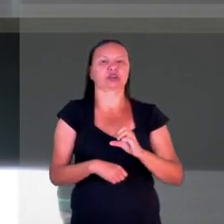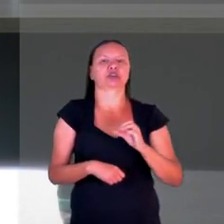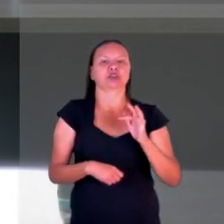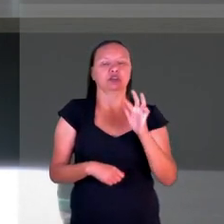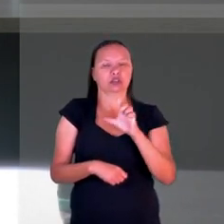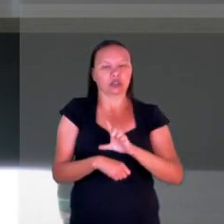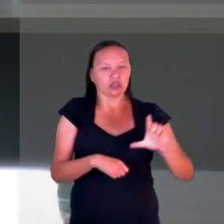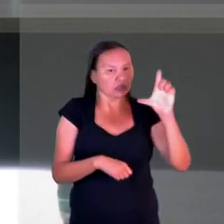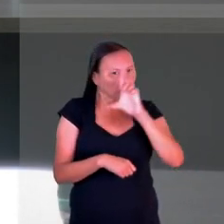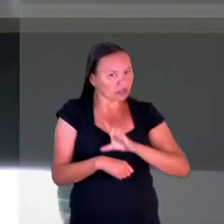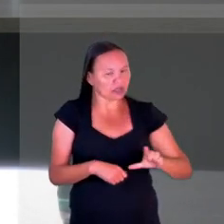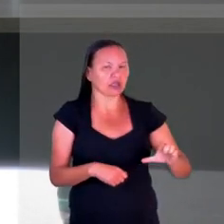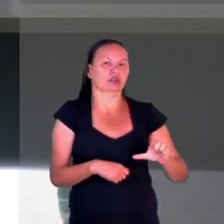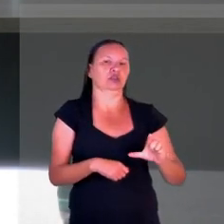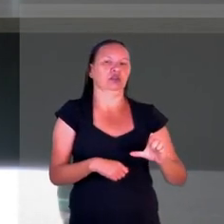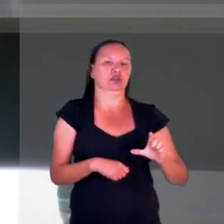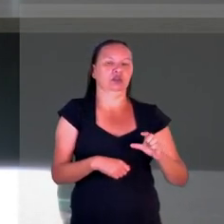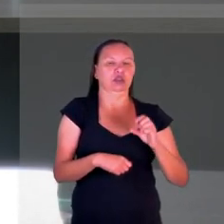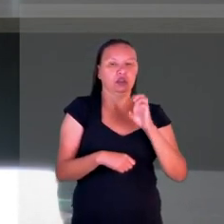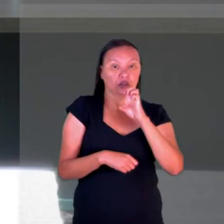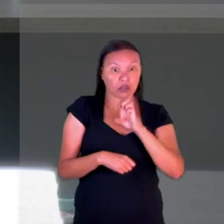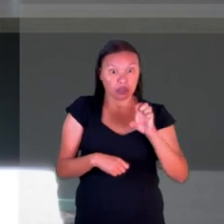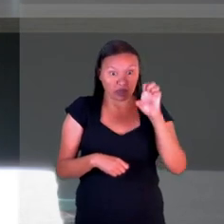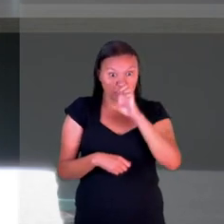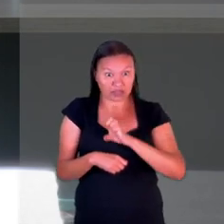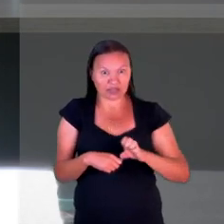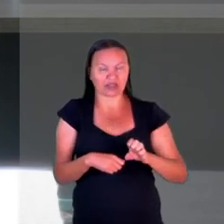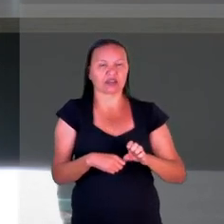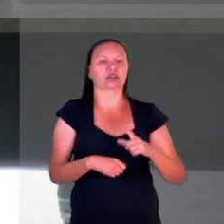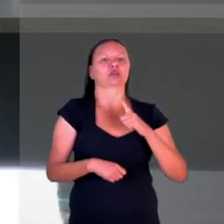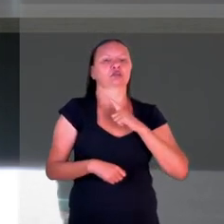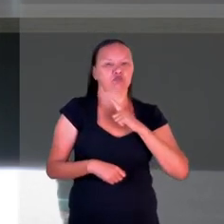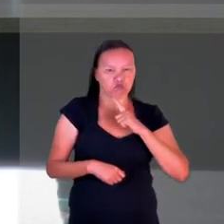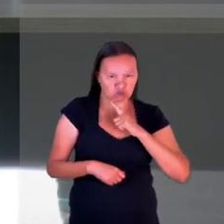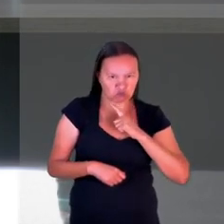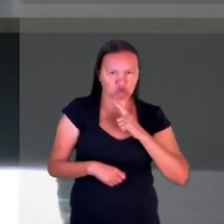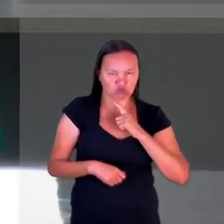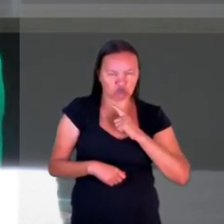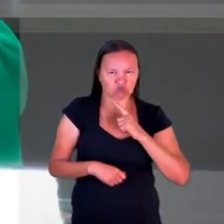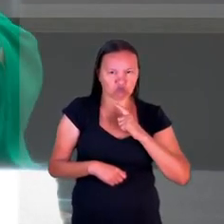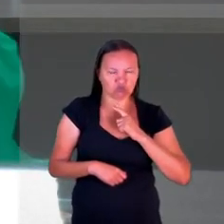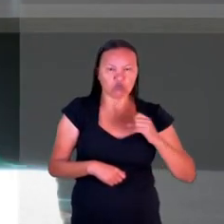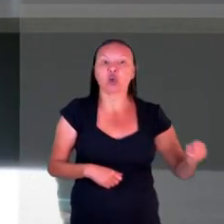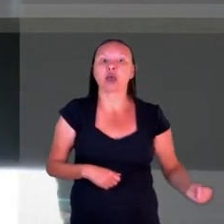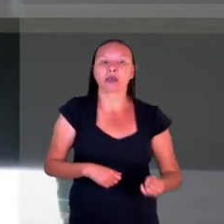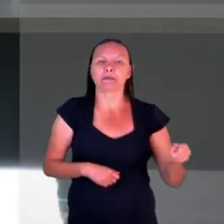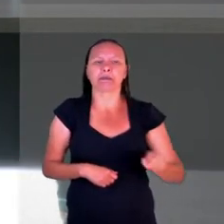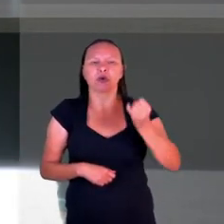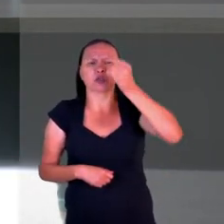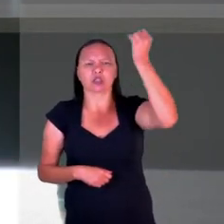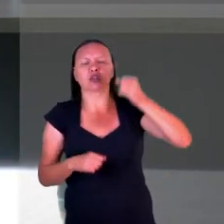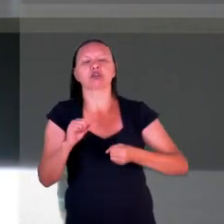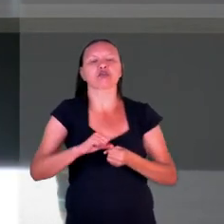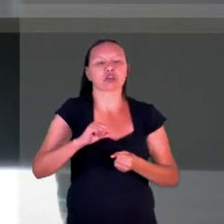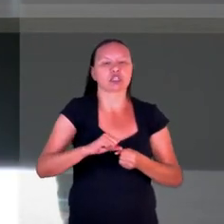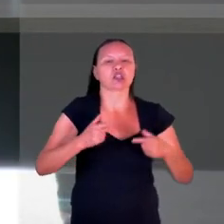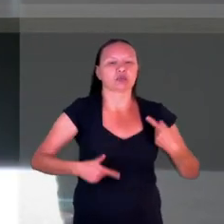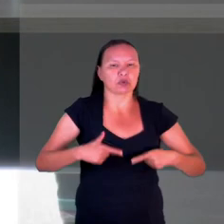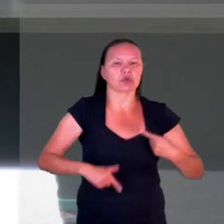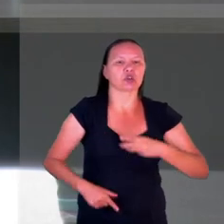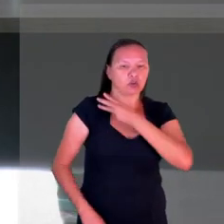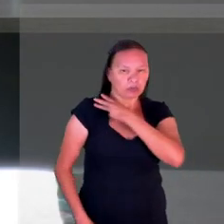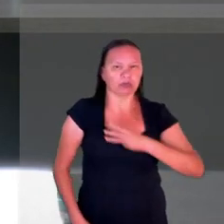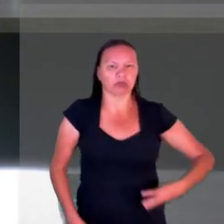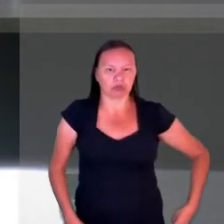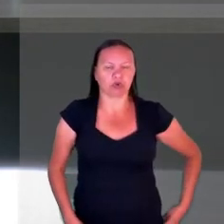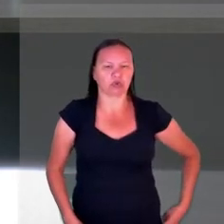legislador o estado legislador ele tem a obrigação de fazer políticas públicas